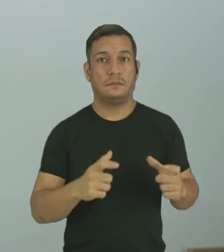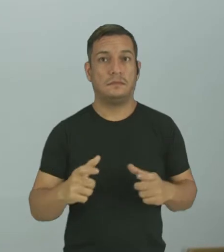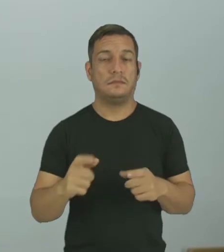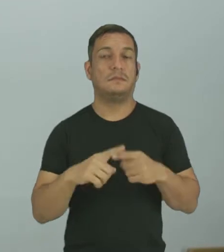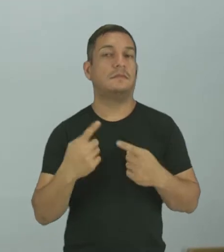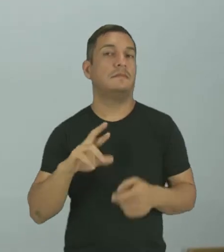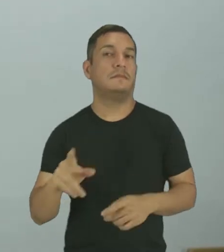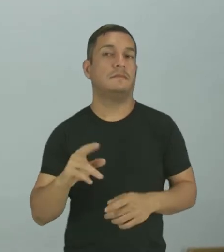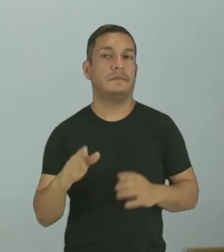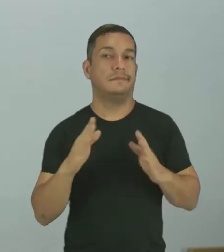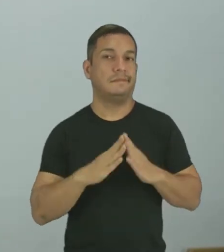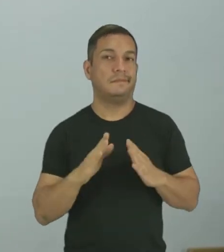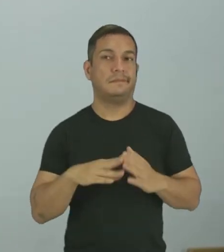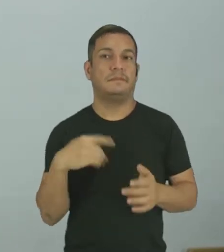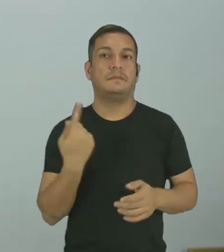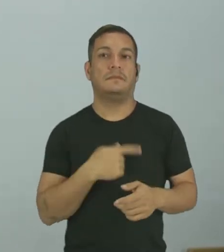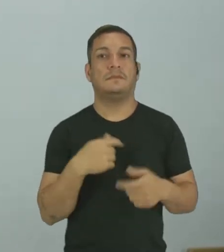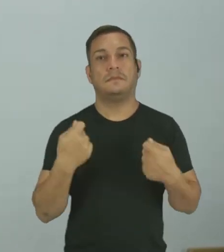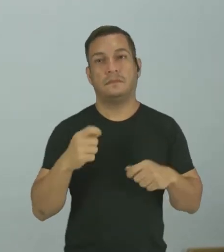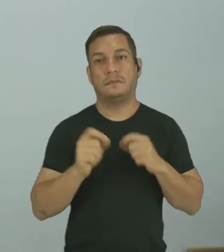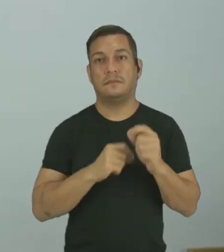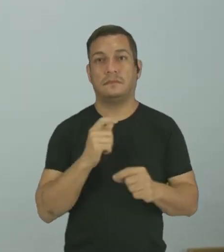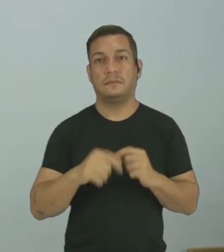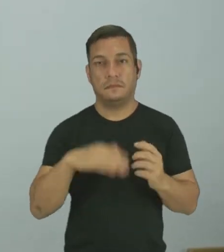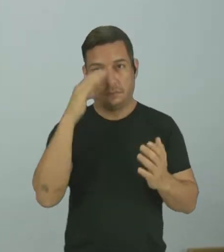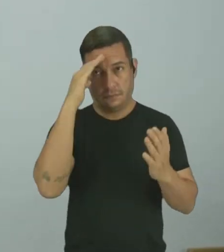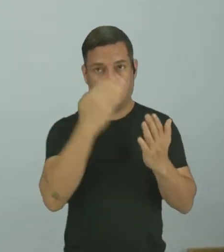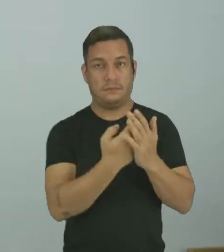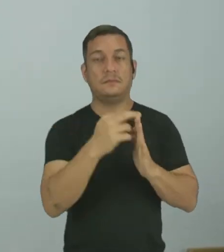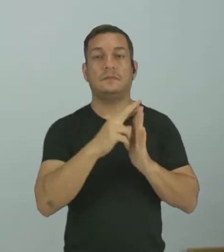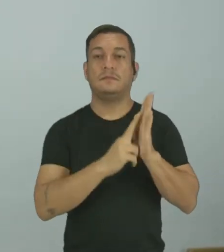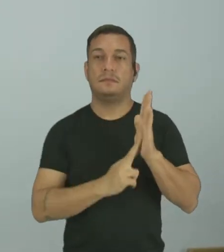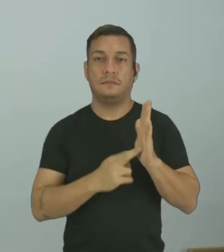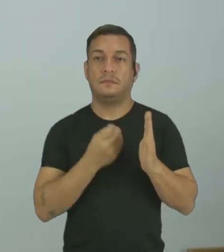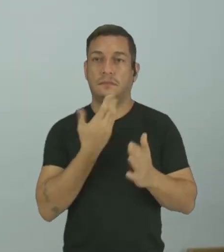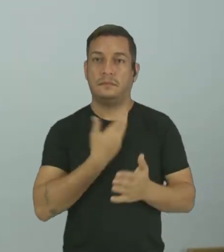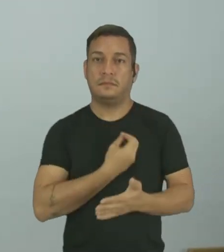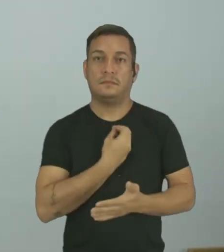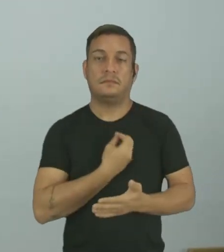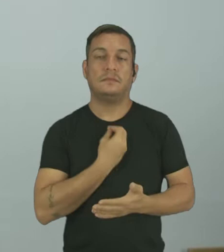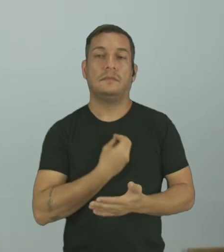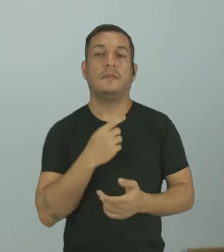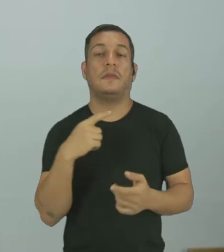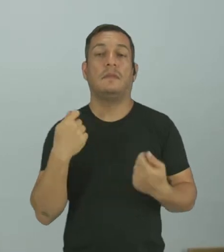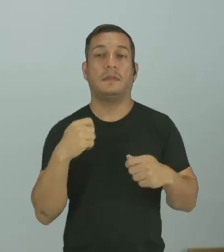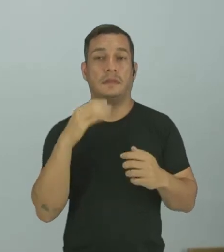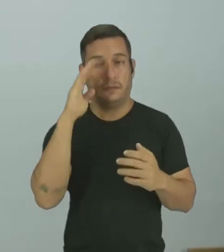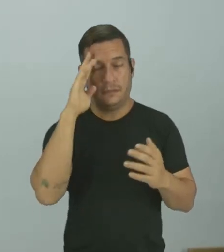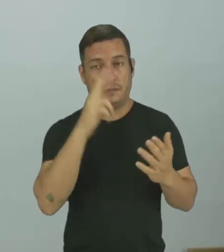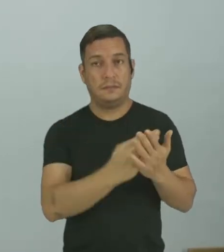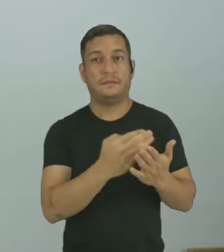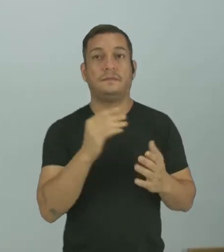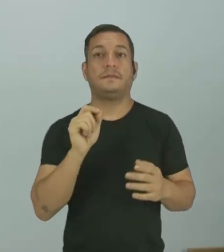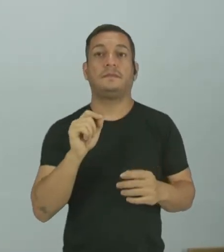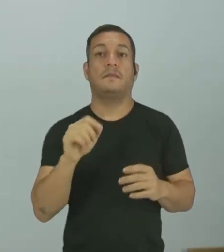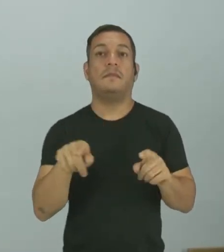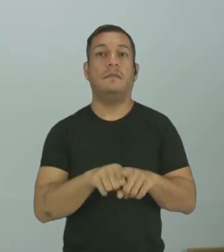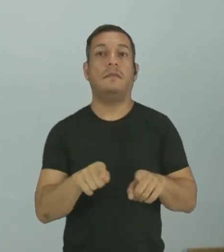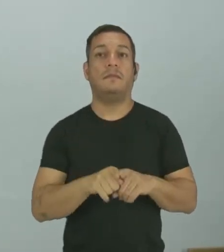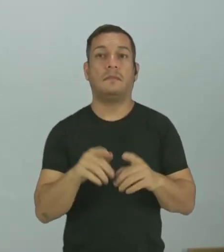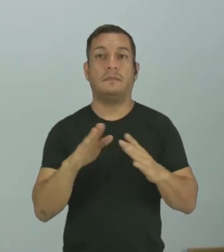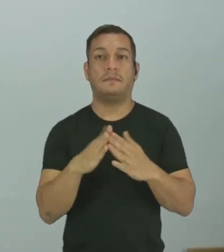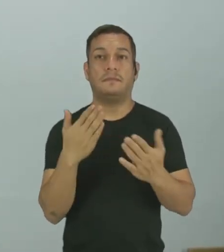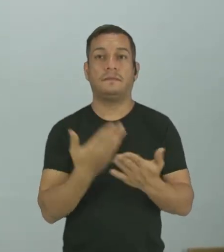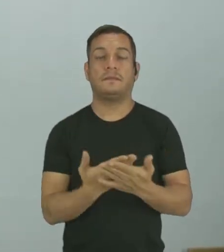só na nossa casa que nós devemos seguir as regrinhas de bom convívio. Nós devemos seguir essas regras também na nossa